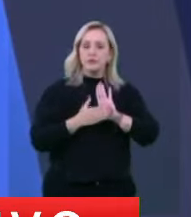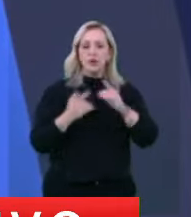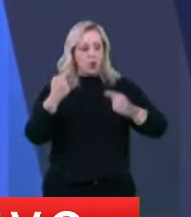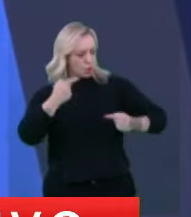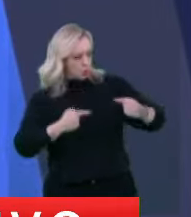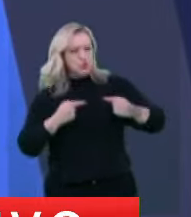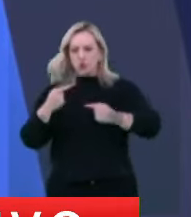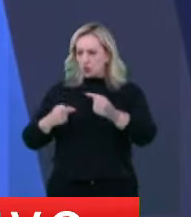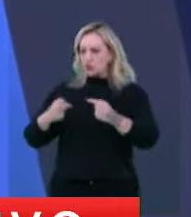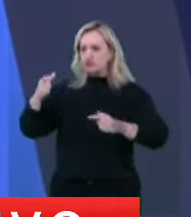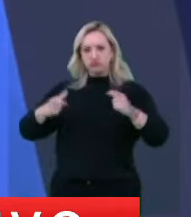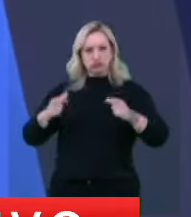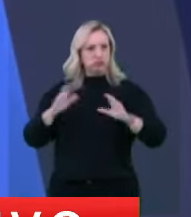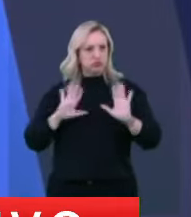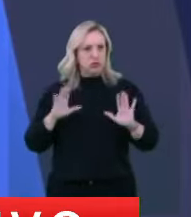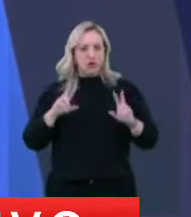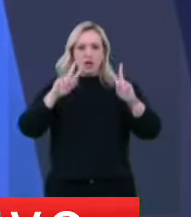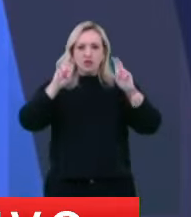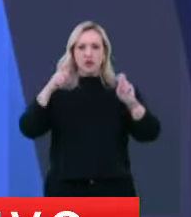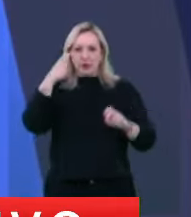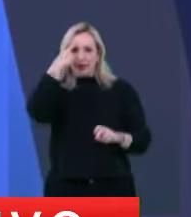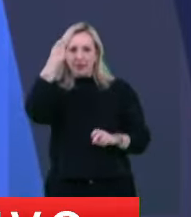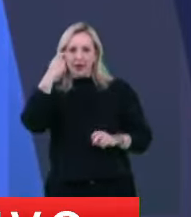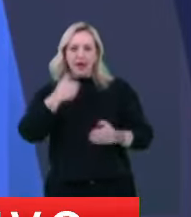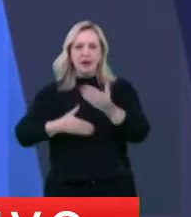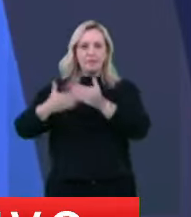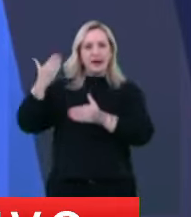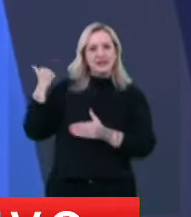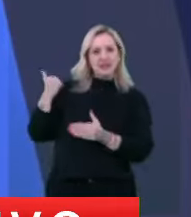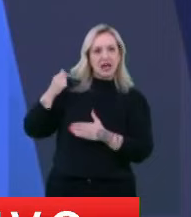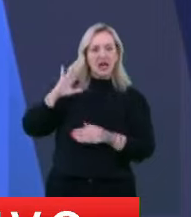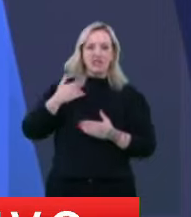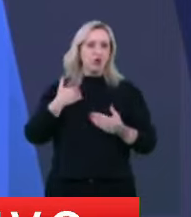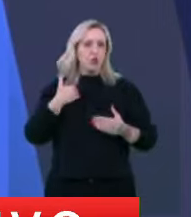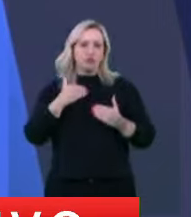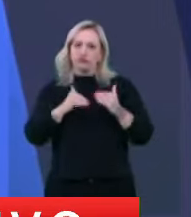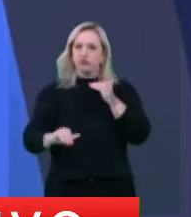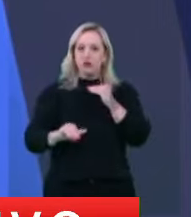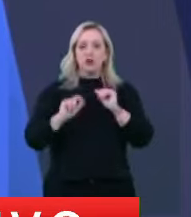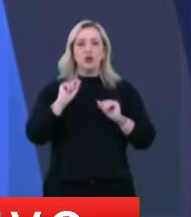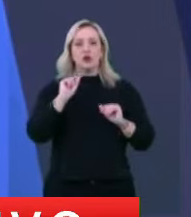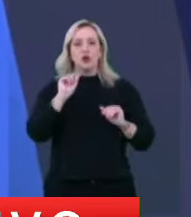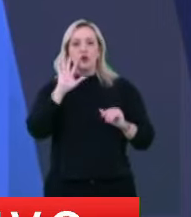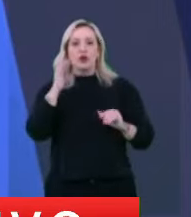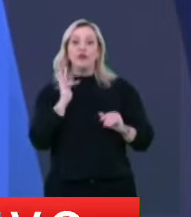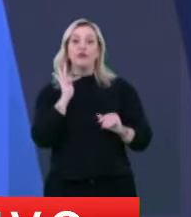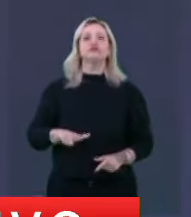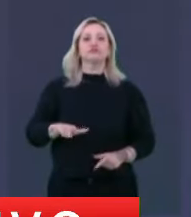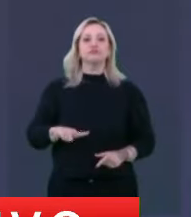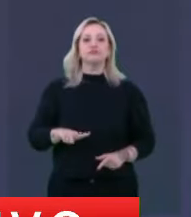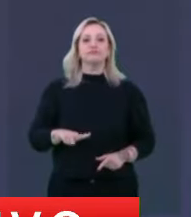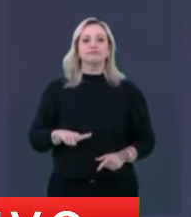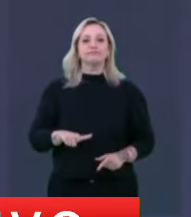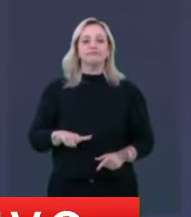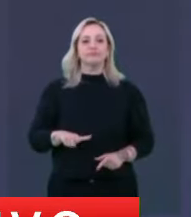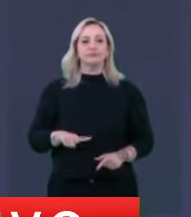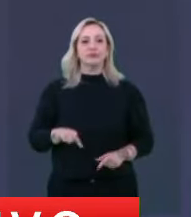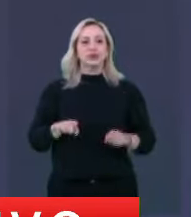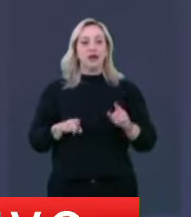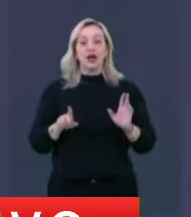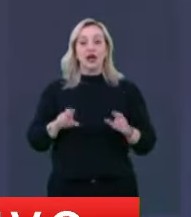Pablo Marçal continuou essa estratégia dobrou a aposta em relação às acusações e aos ataques a seus